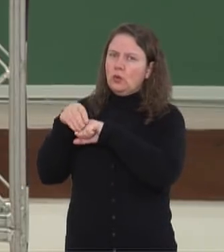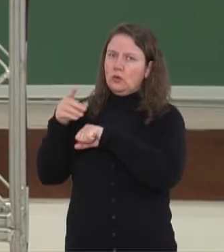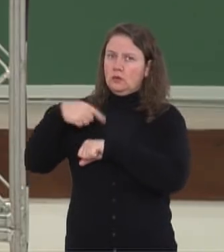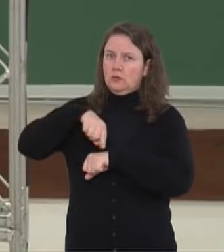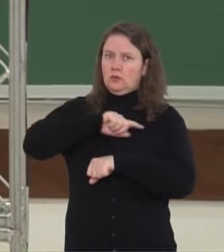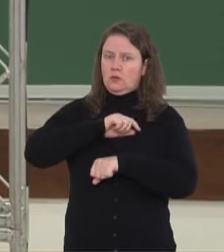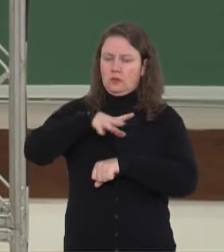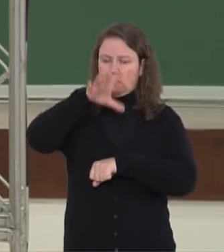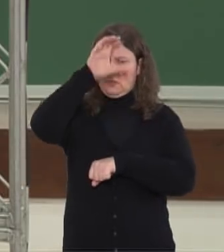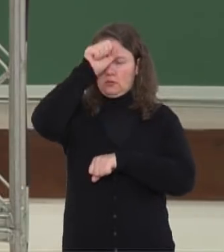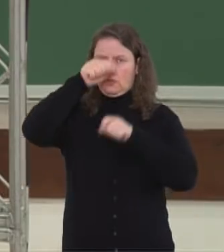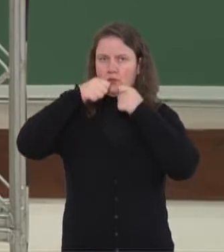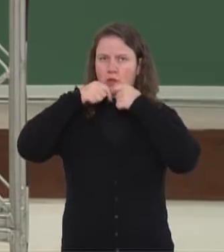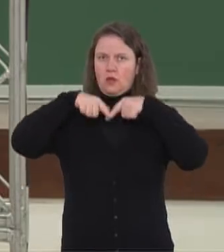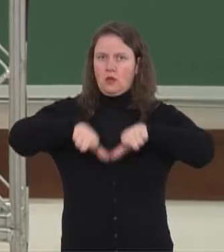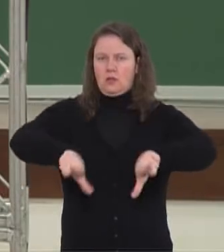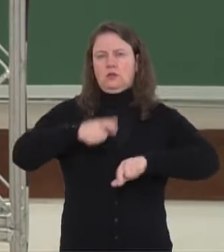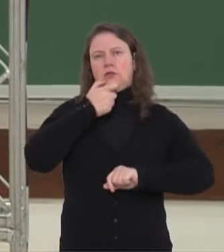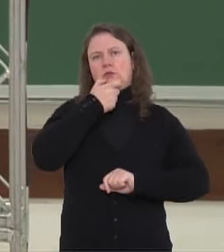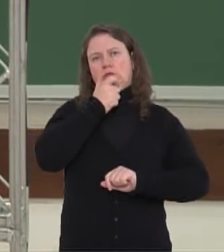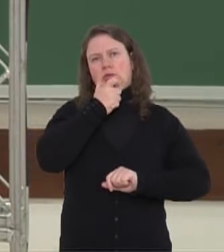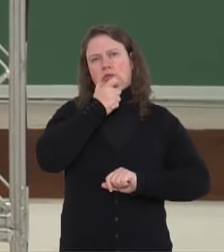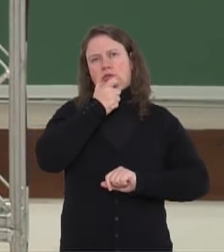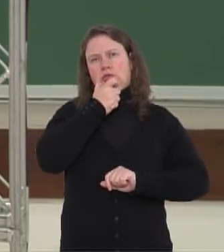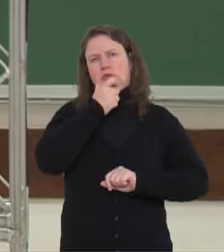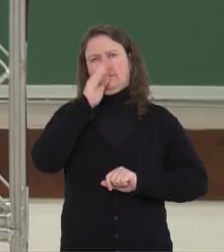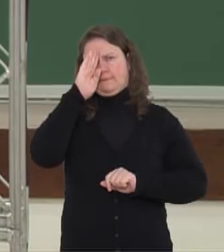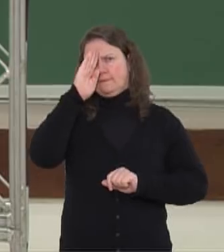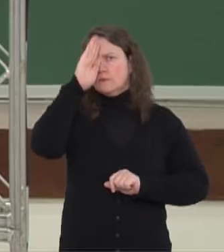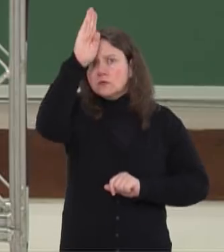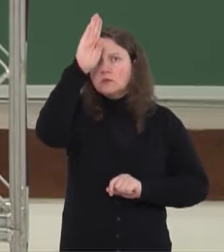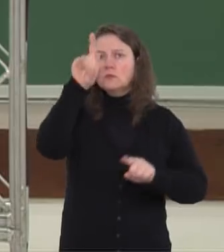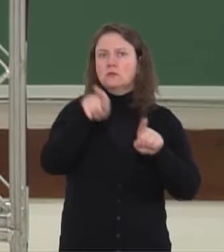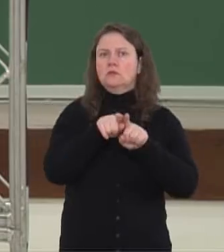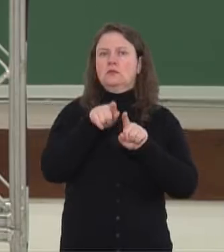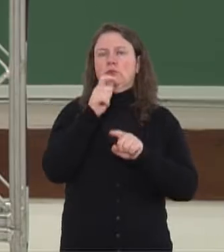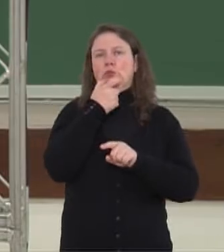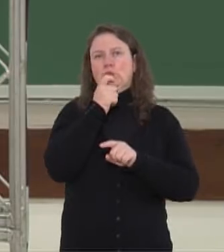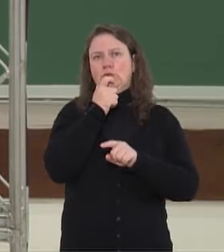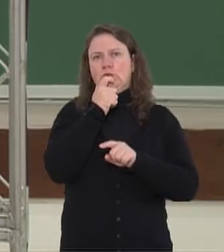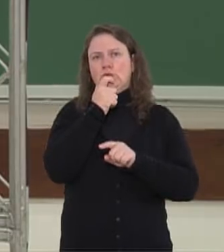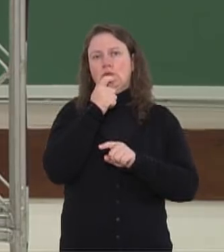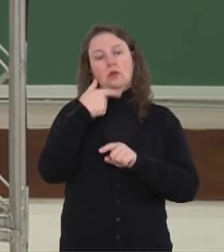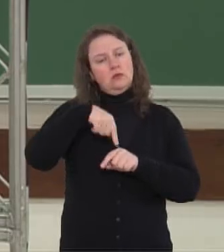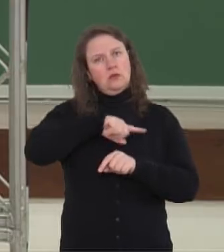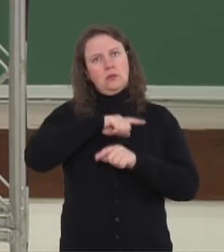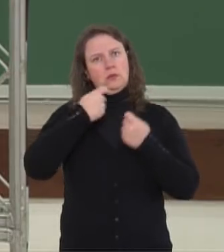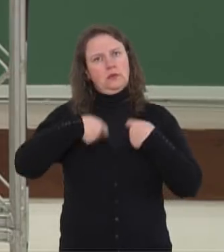a língua inglesa. E isso é uma das coisas fundamentais do inglês para nós sabermos.